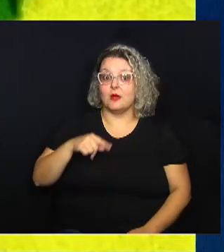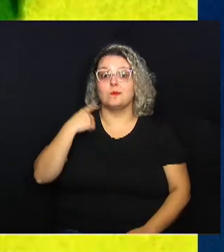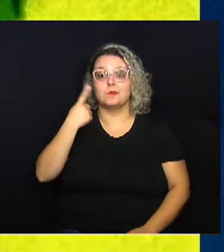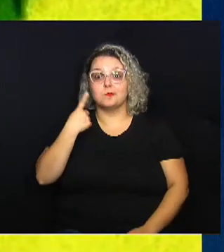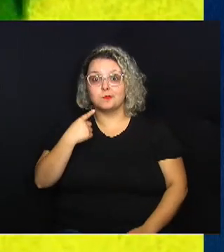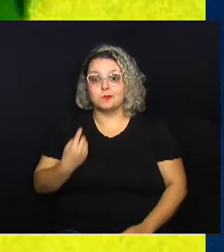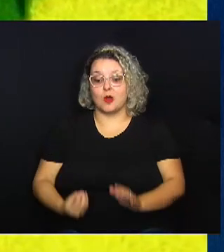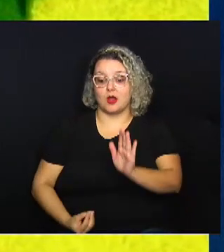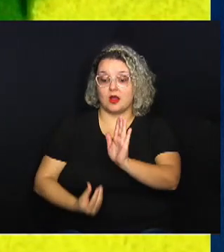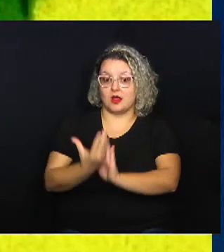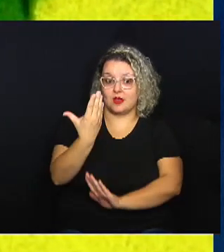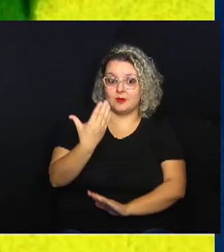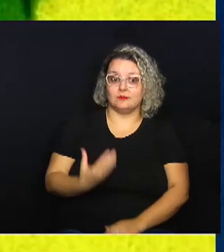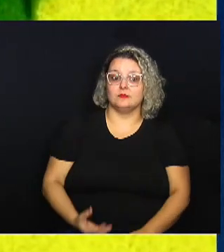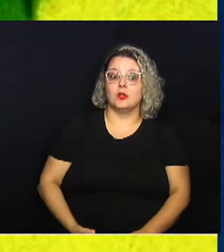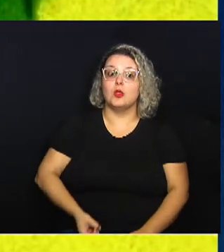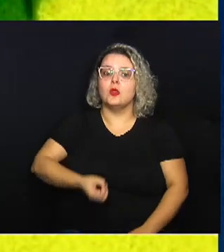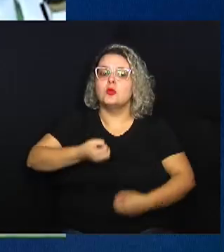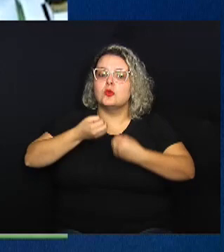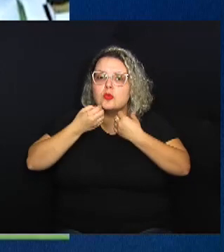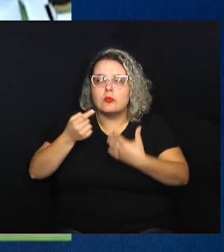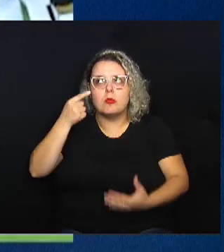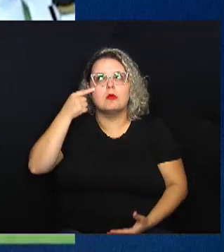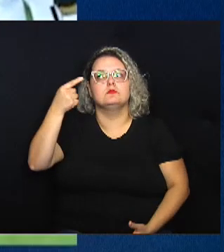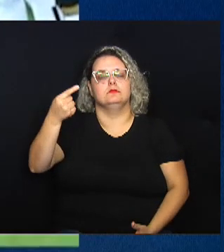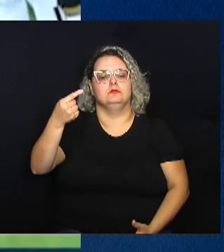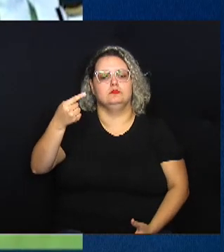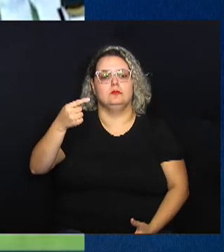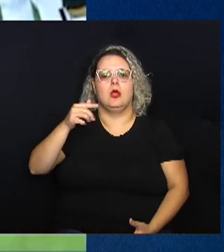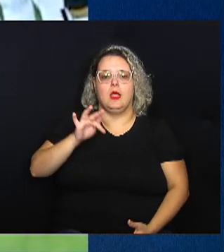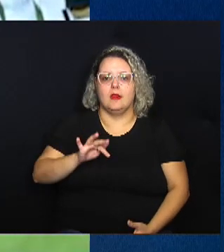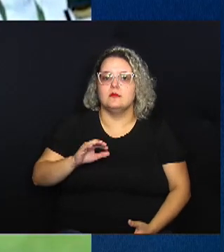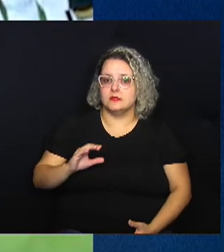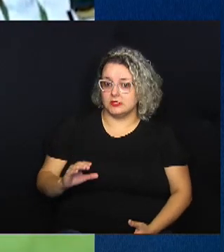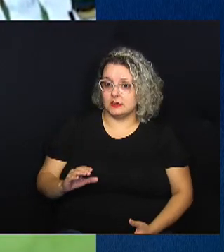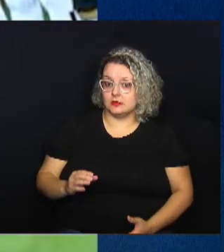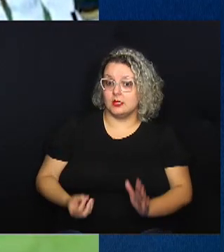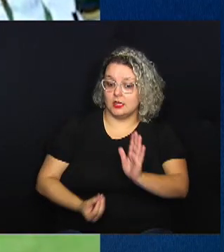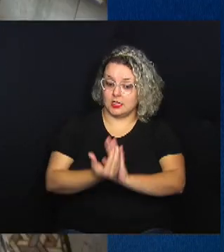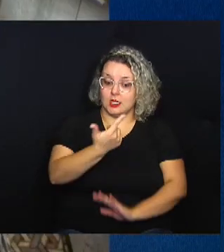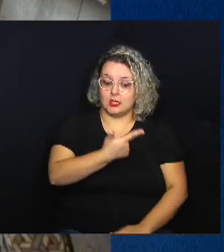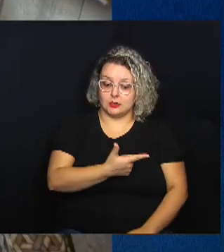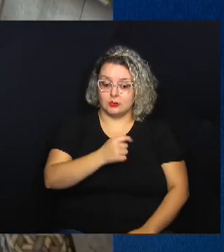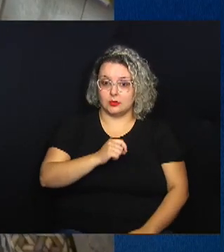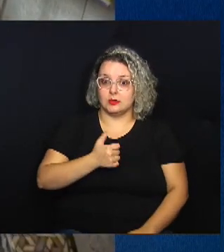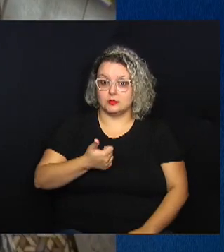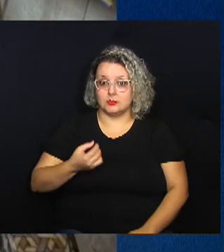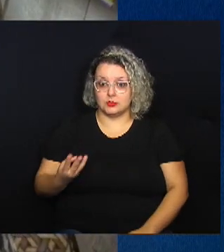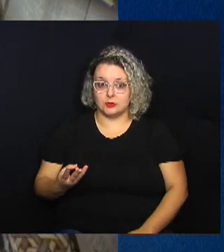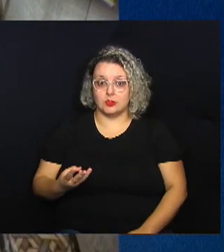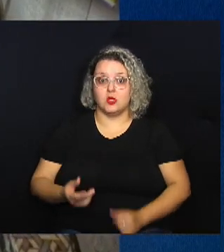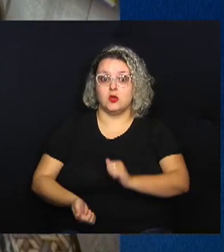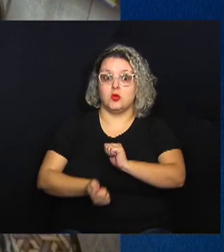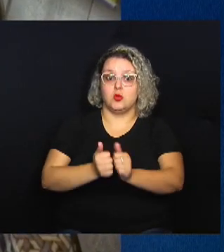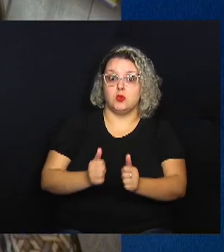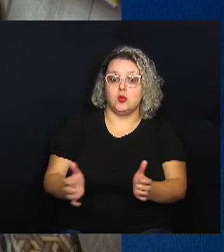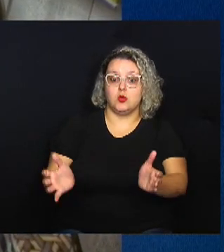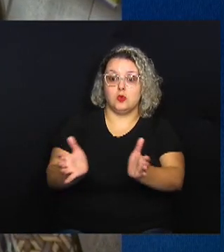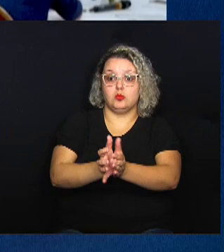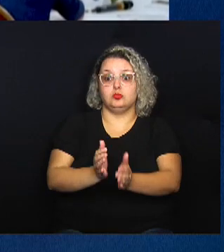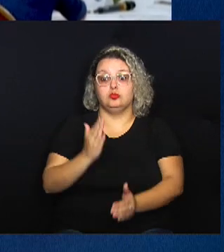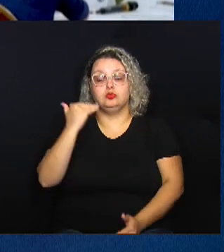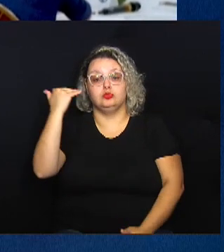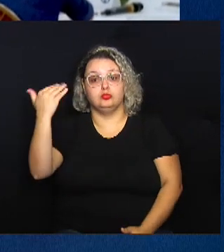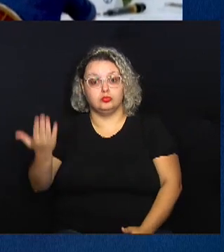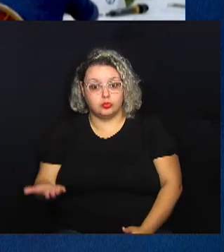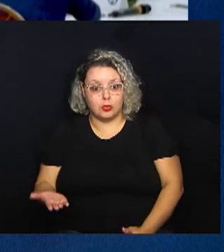fundador do bom senso FC movimento criado em 2013 por jogadores de grandes clubes de futebol do